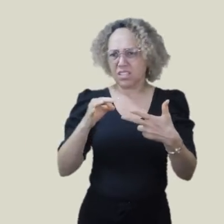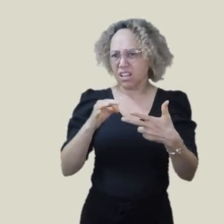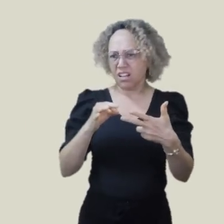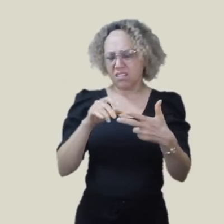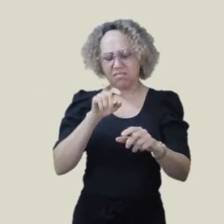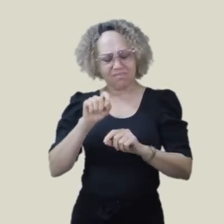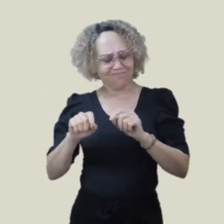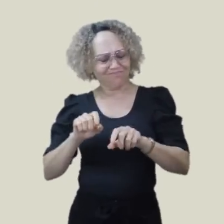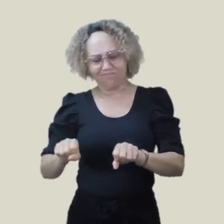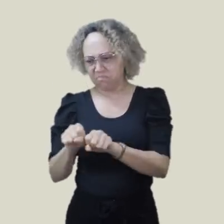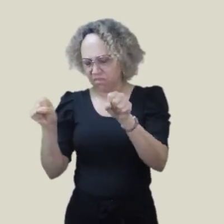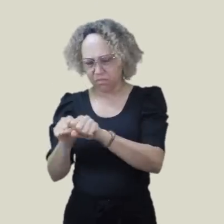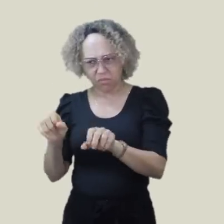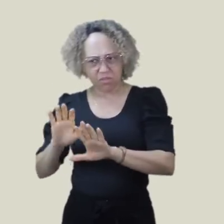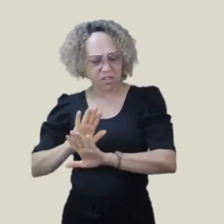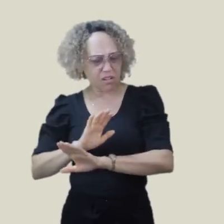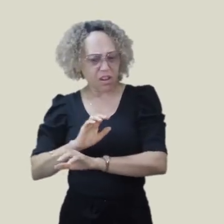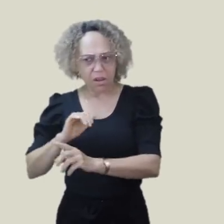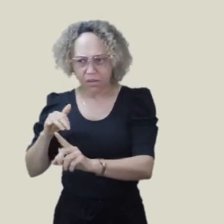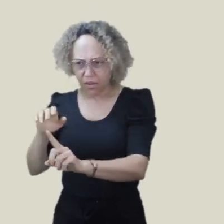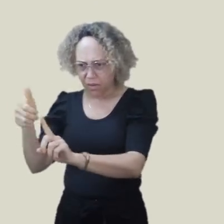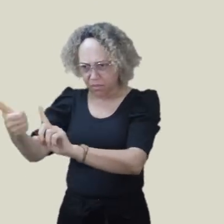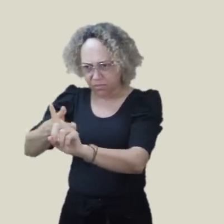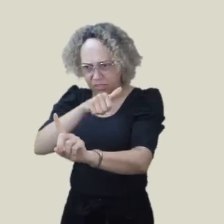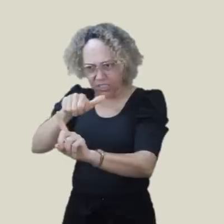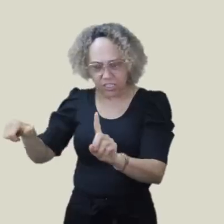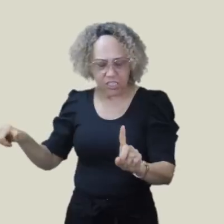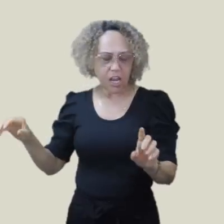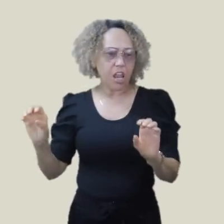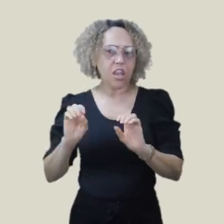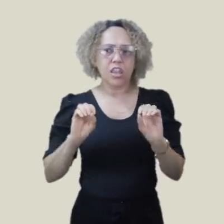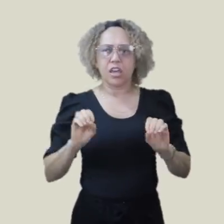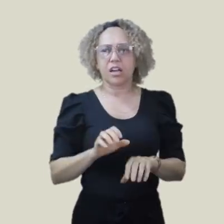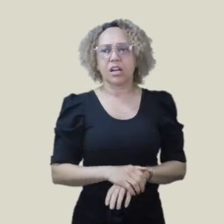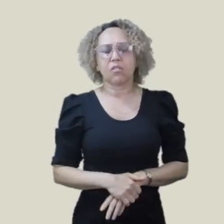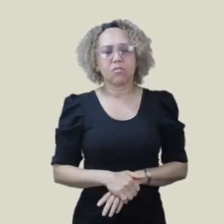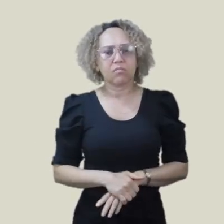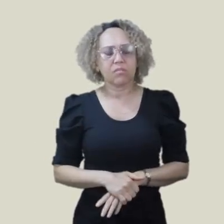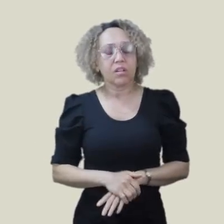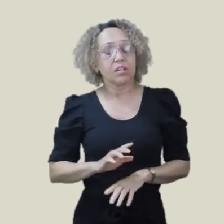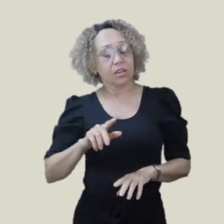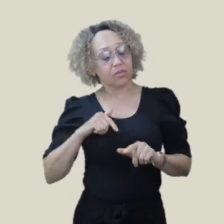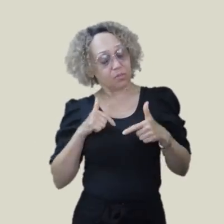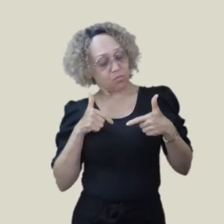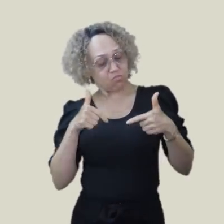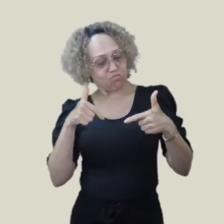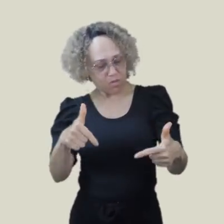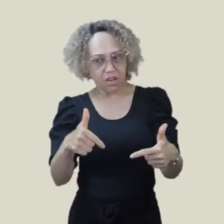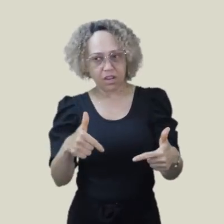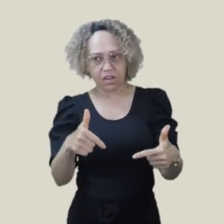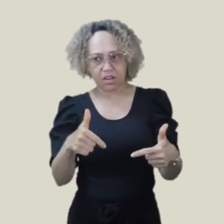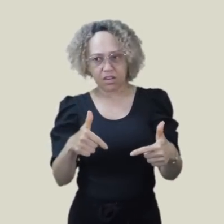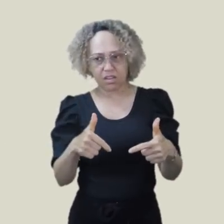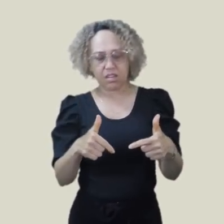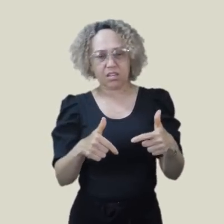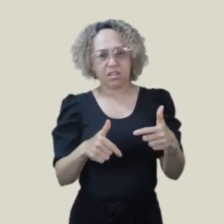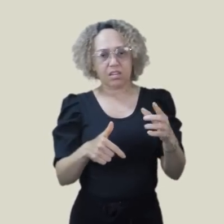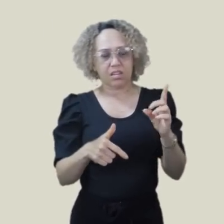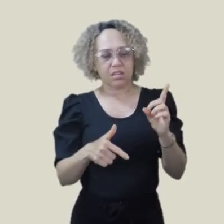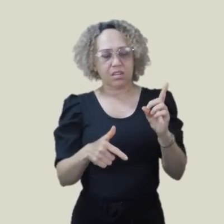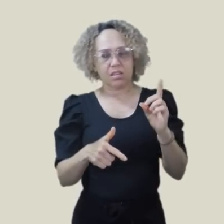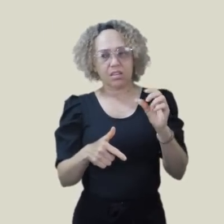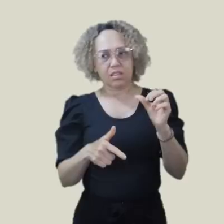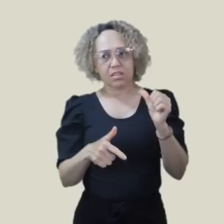pela redução da jornada de trabalho, fortalecer essa luta. Redução da jornada de trabalho